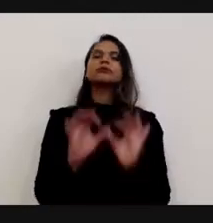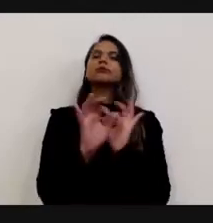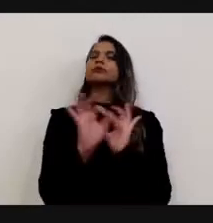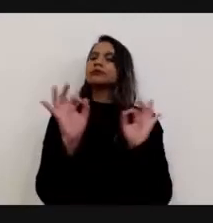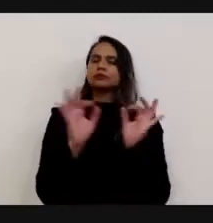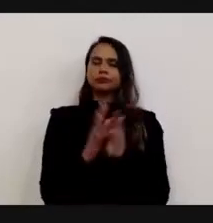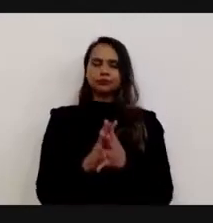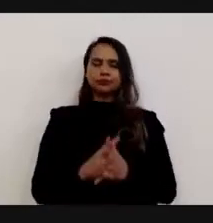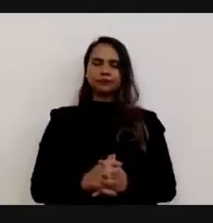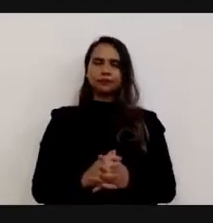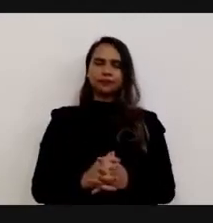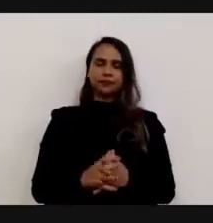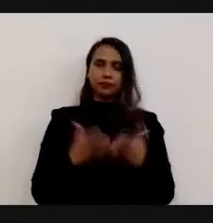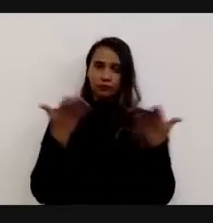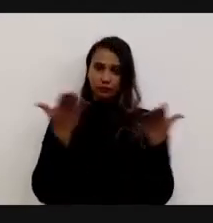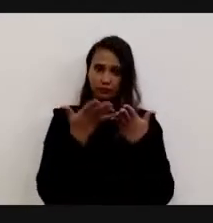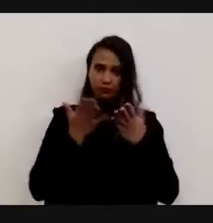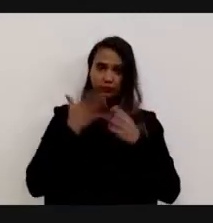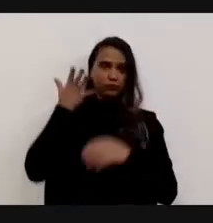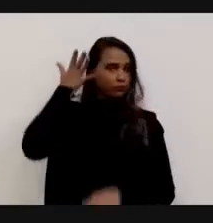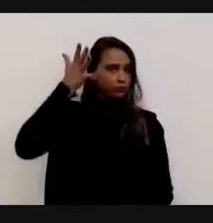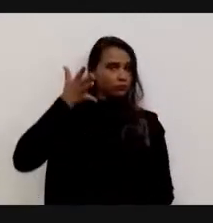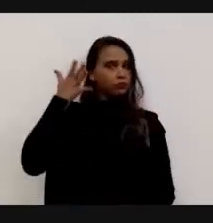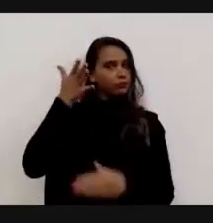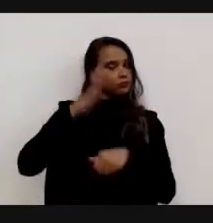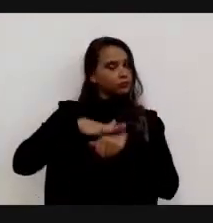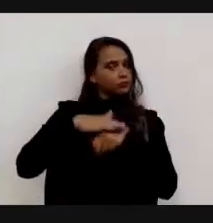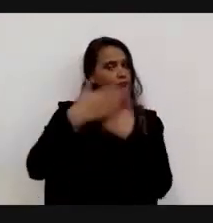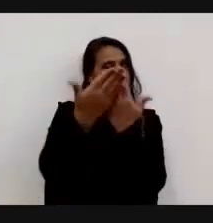Ótimo. Então a palavra está com você.